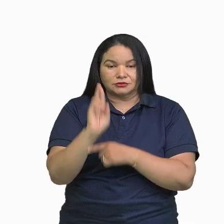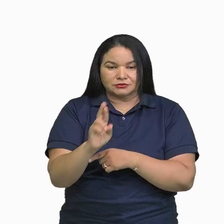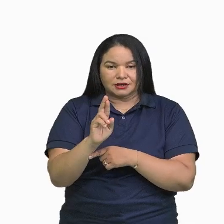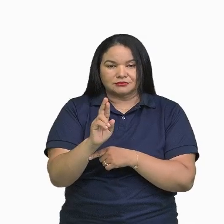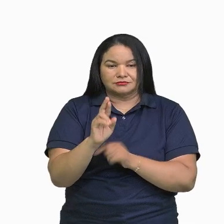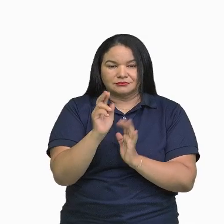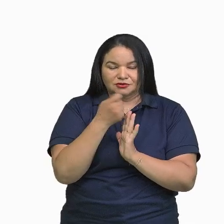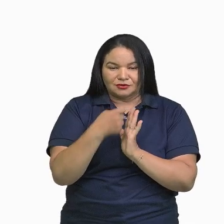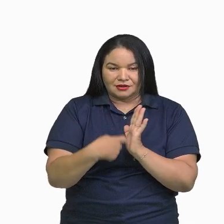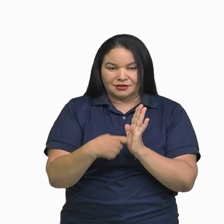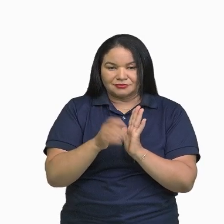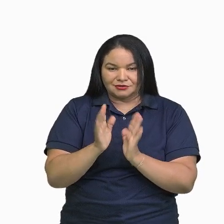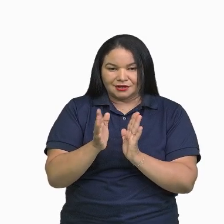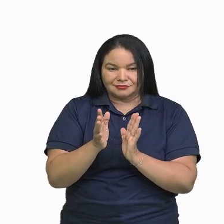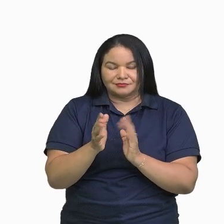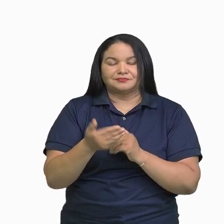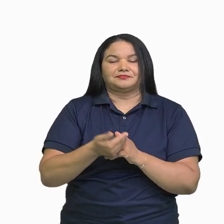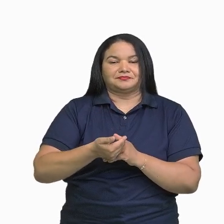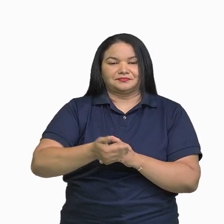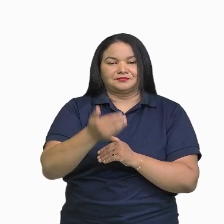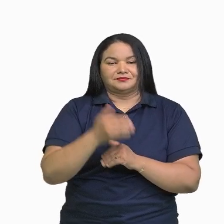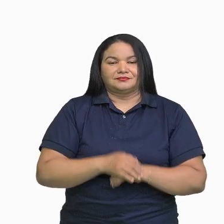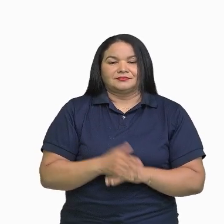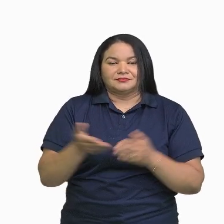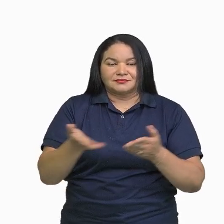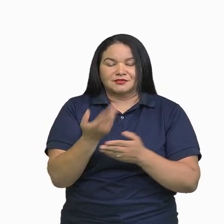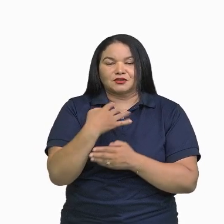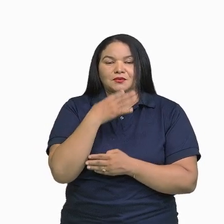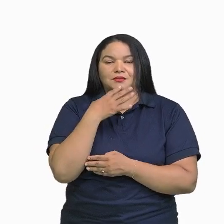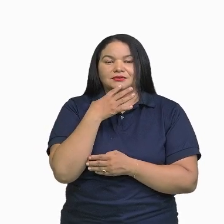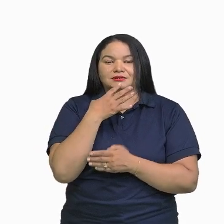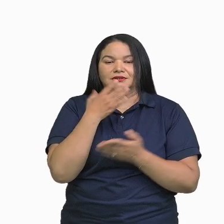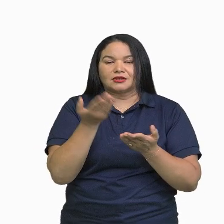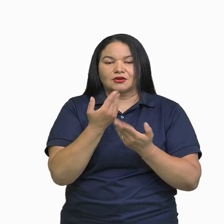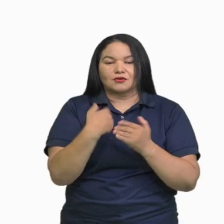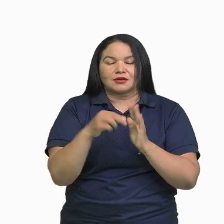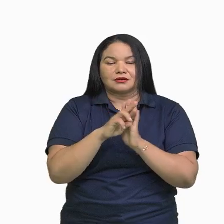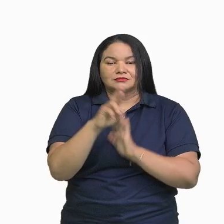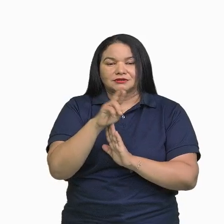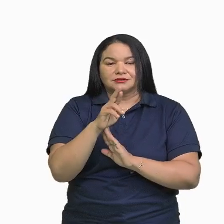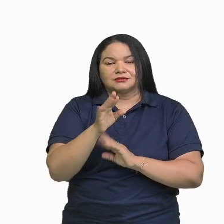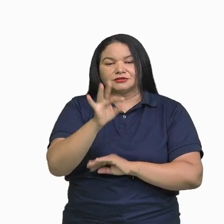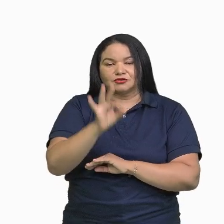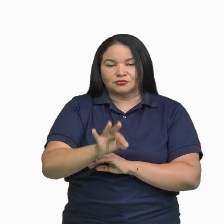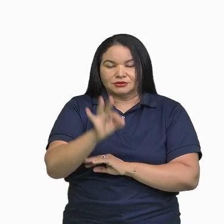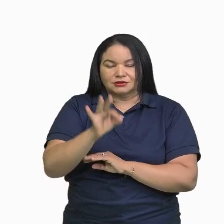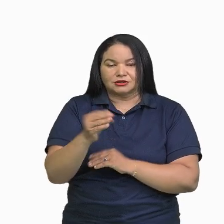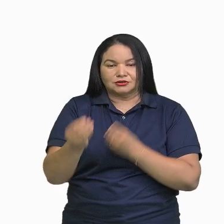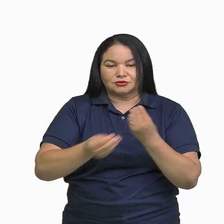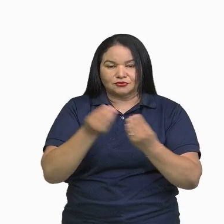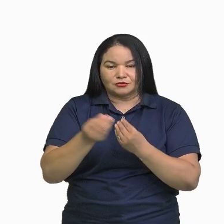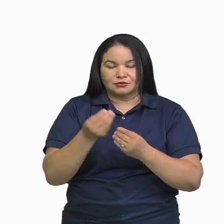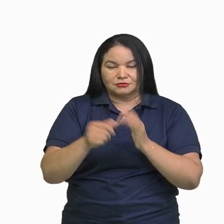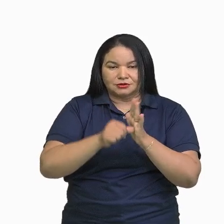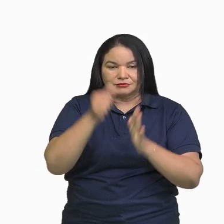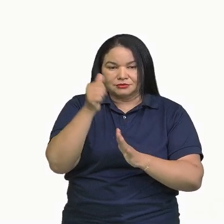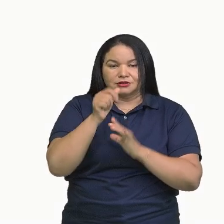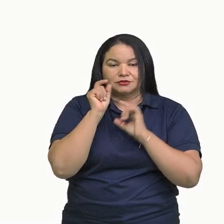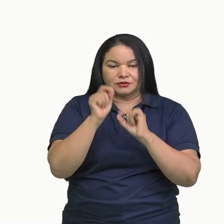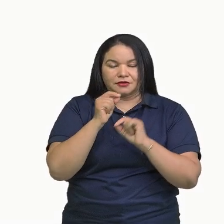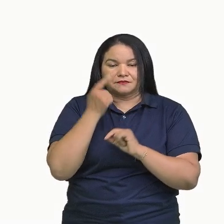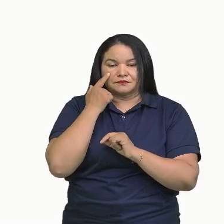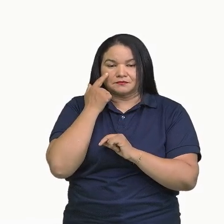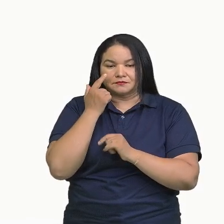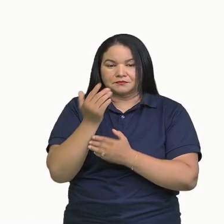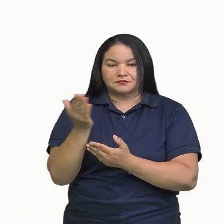anotado. Vamos então prosseguir. Agora vamos conhecer as representações da porcentagem. A primeira representação